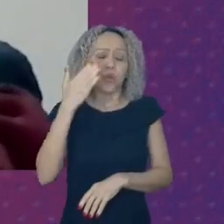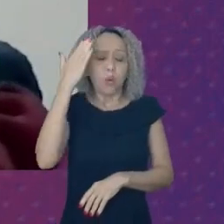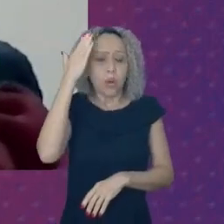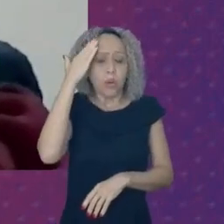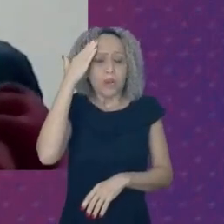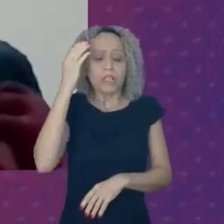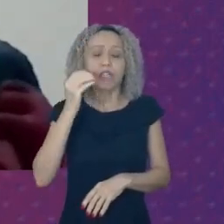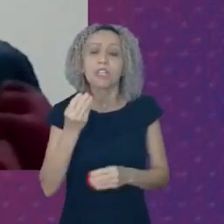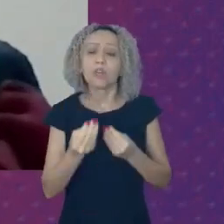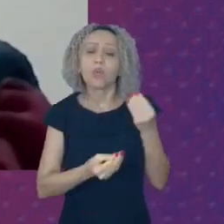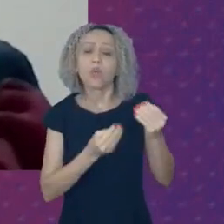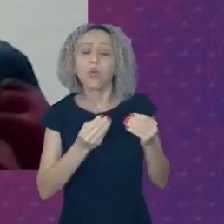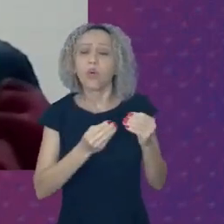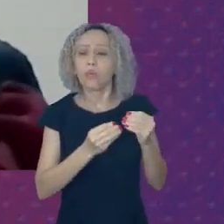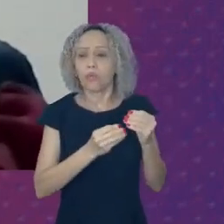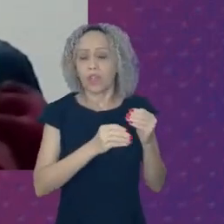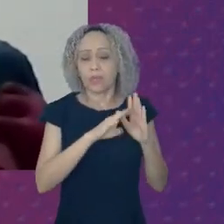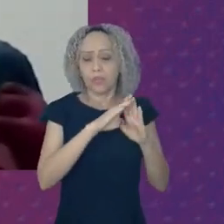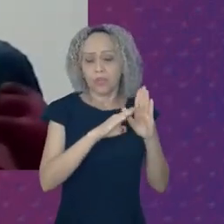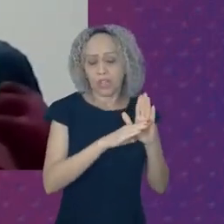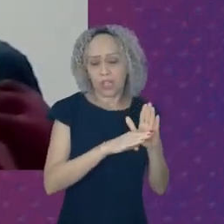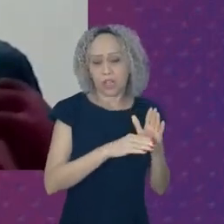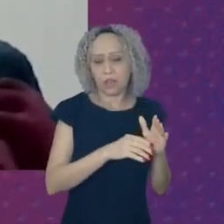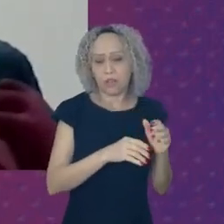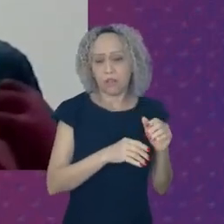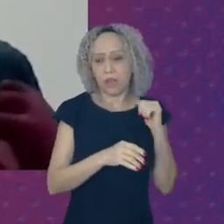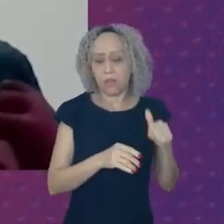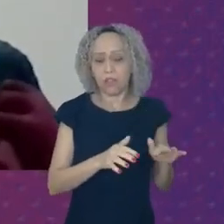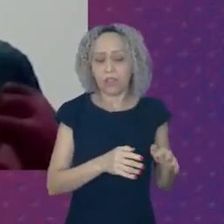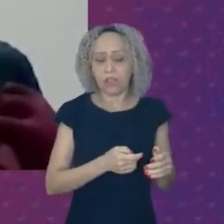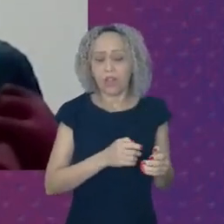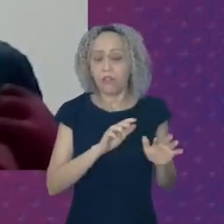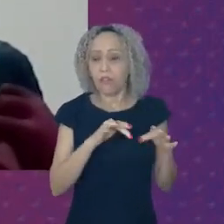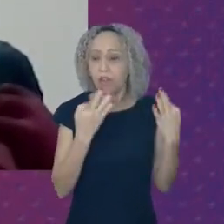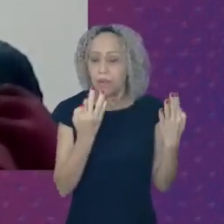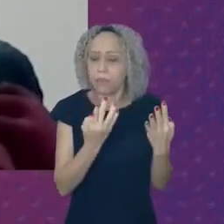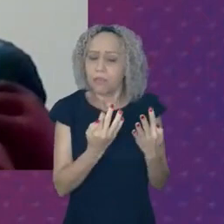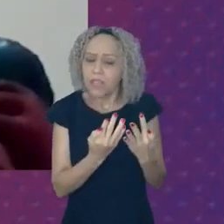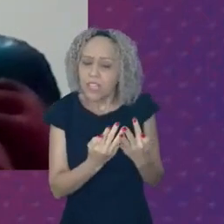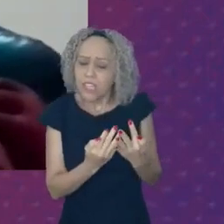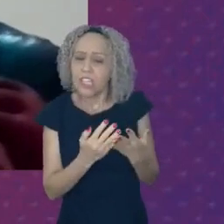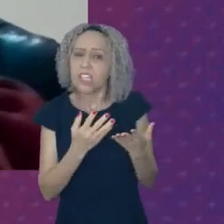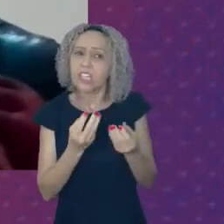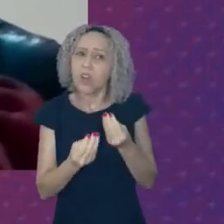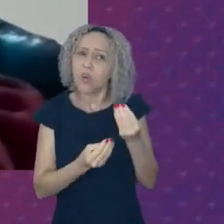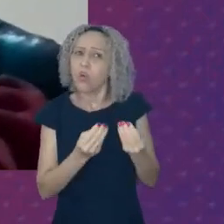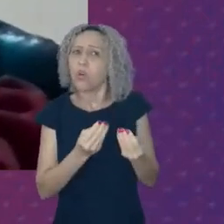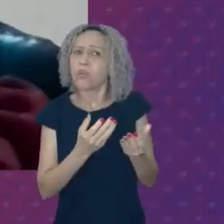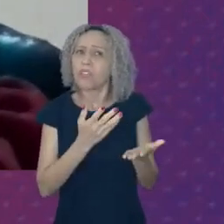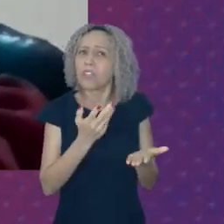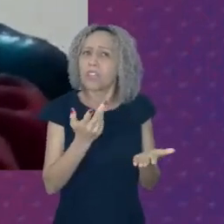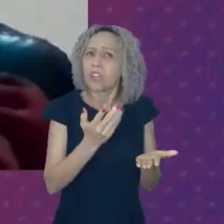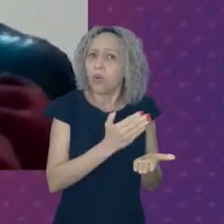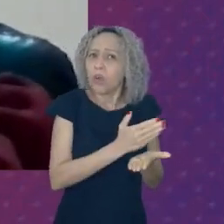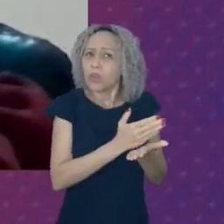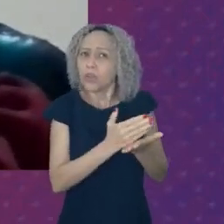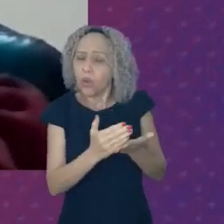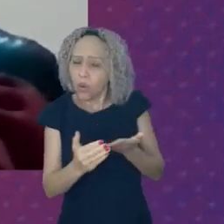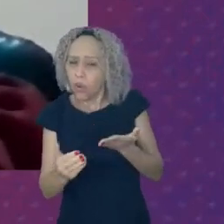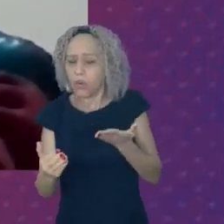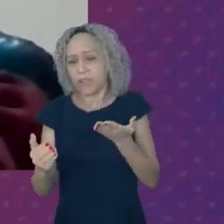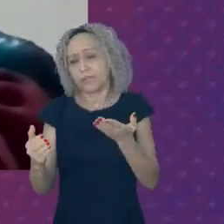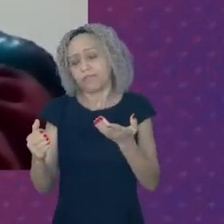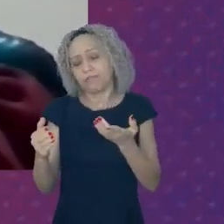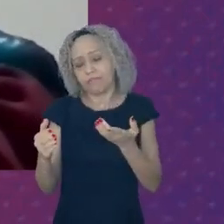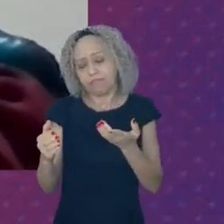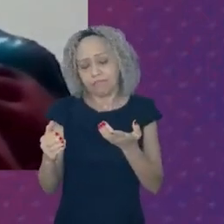esse programa, como é que ele nasceu, de onde que ele veio, em meio a tantos programas sociais que já existem no Brasil de transferência de